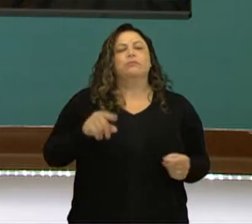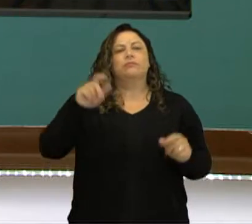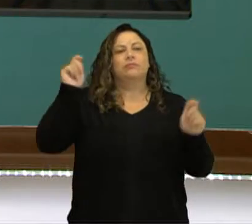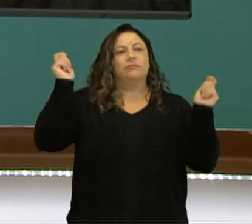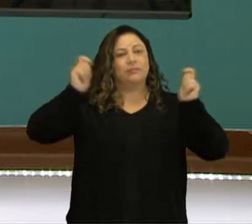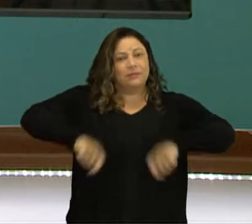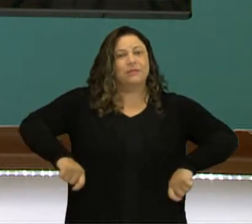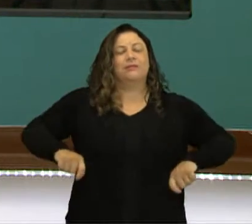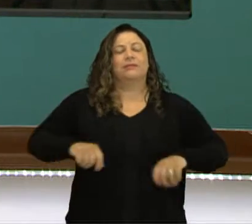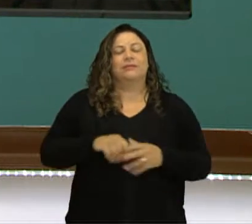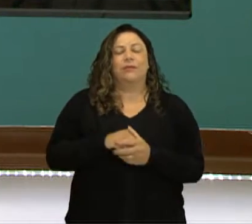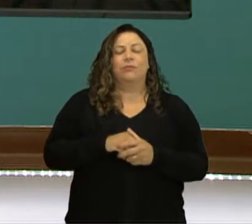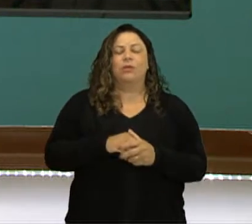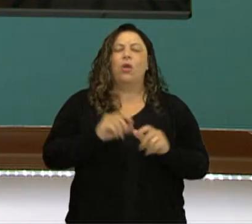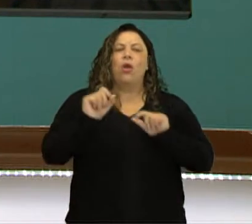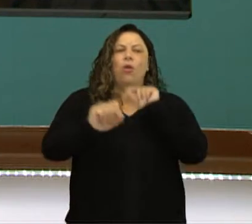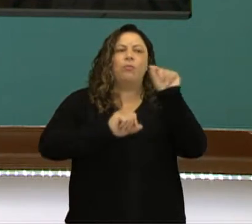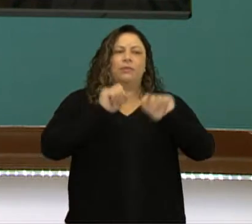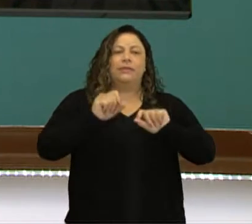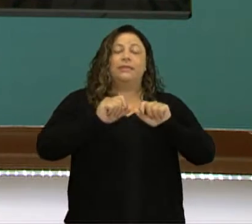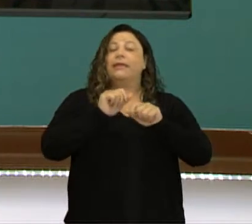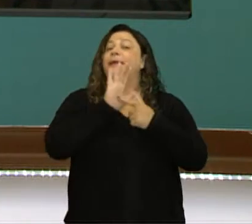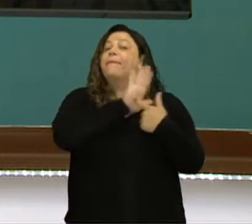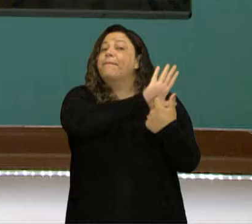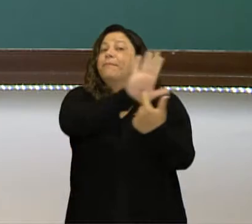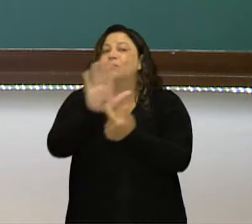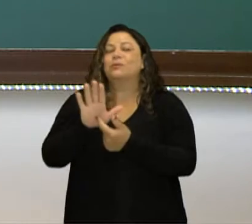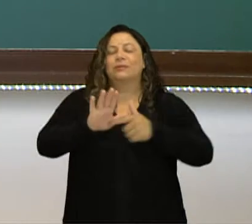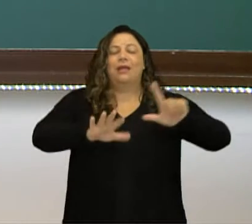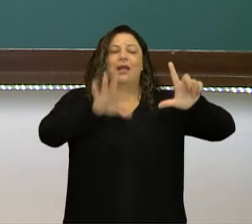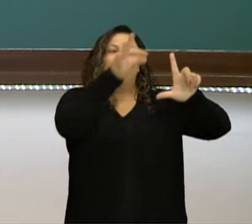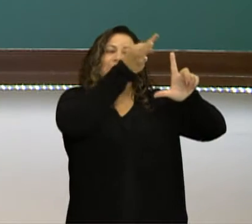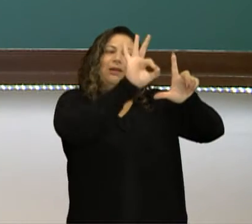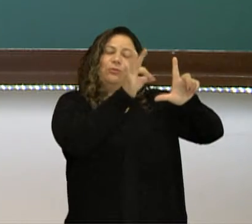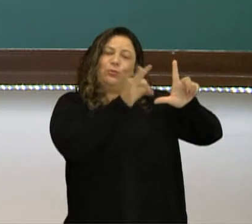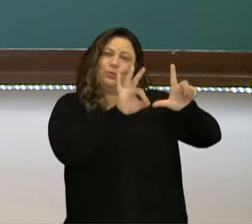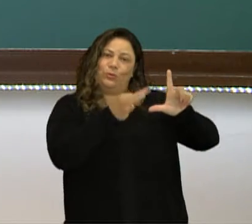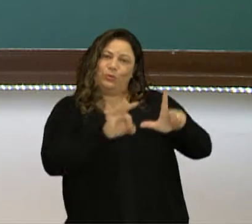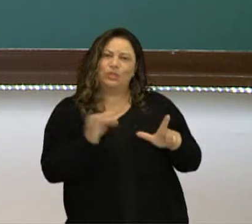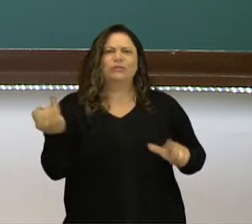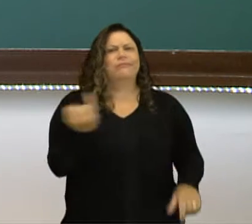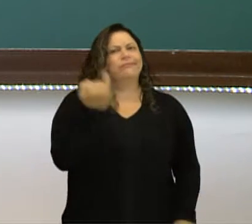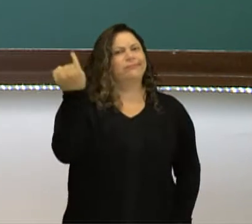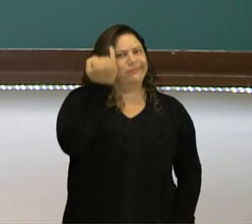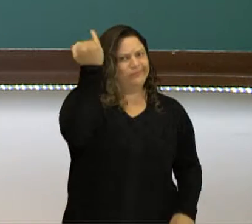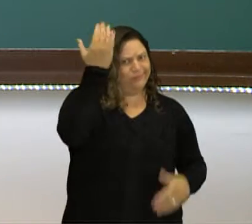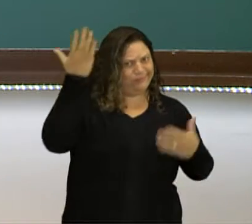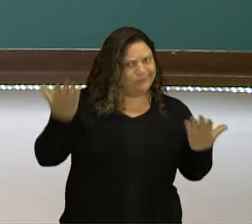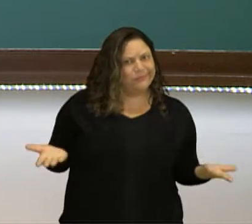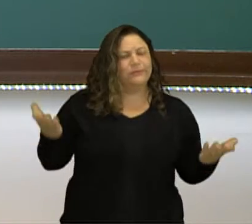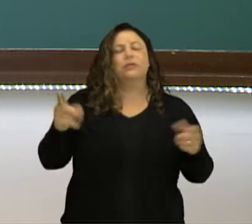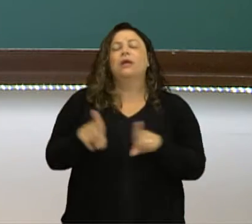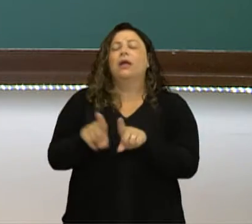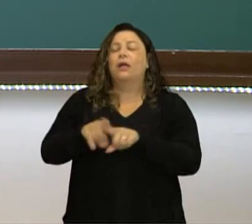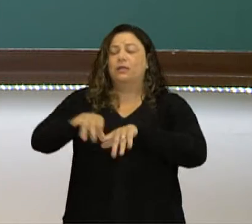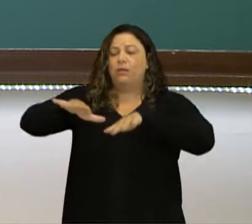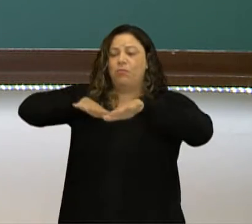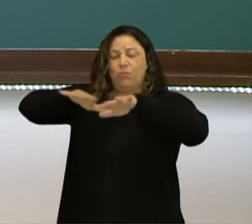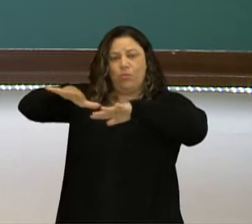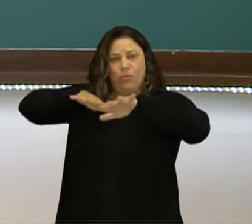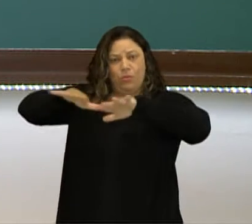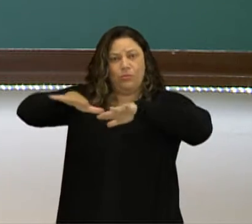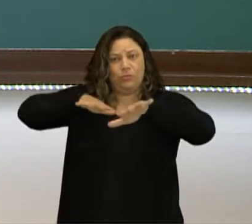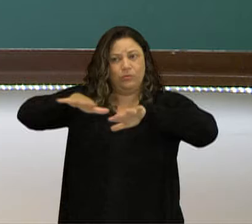escoar a sua produção, certo? Então, a parte de logística é muito importante. E quando você leva ela em consideração na parte do movimento, leva o